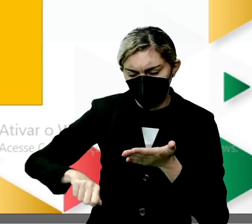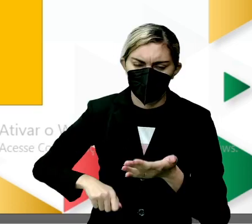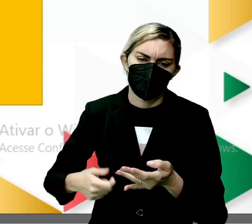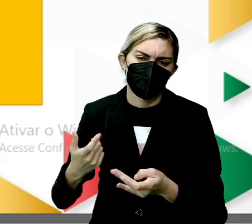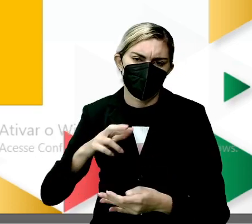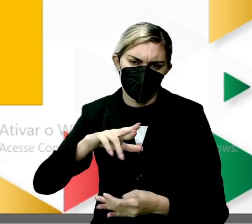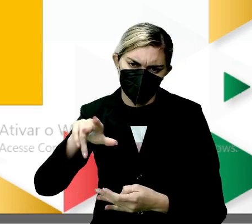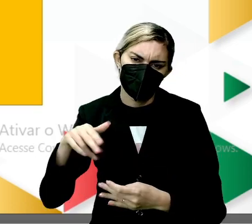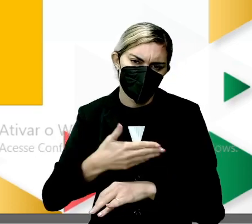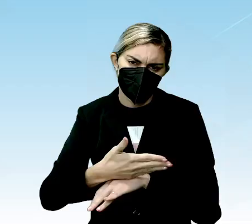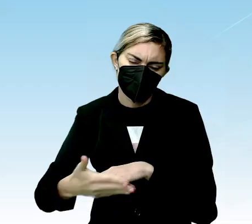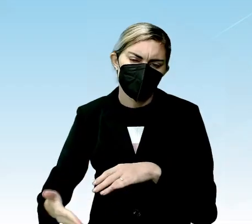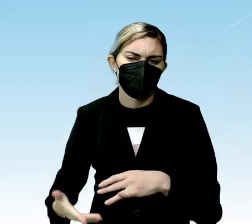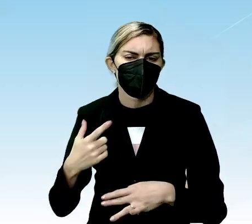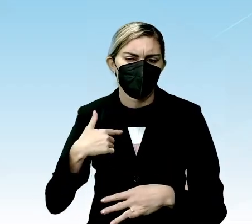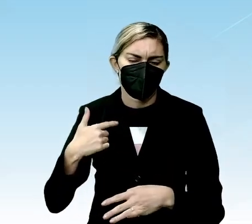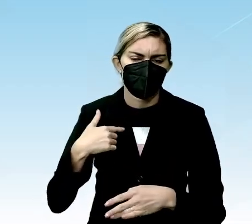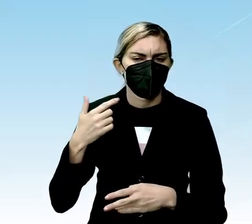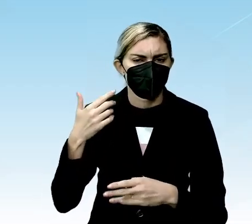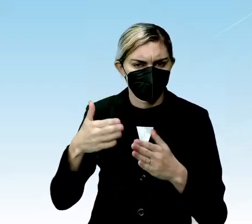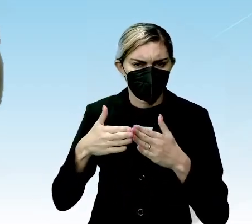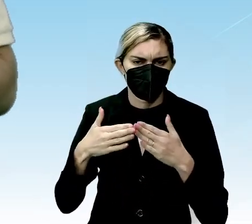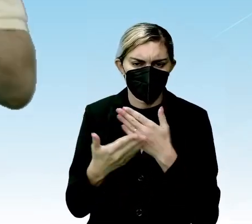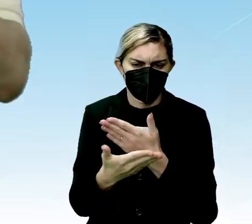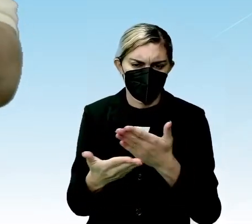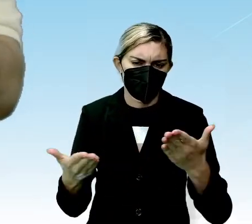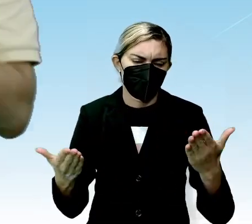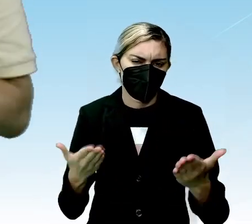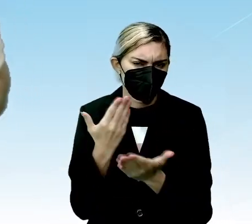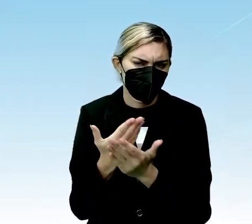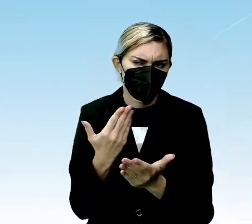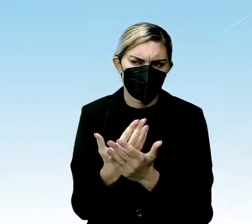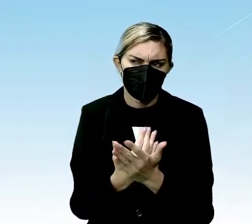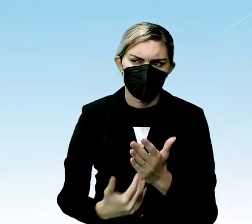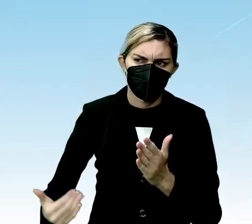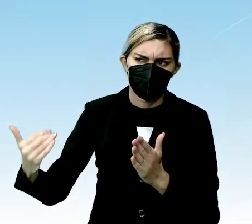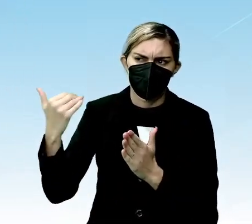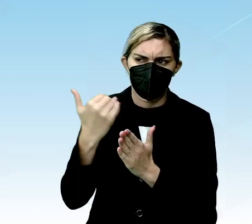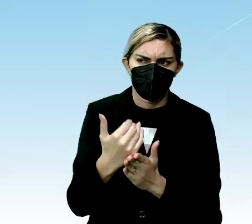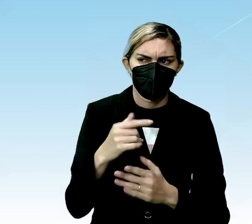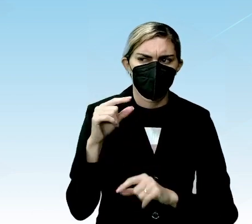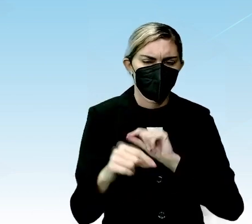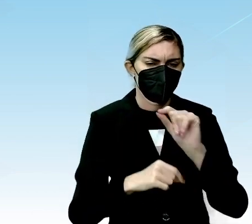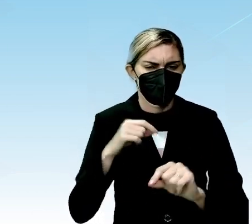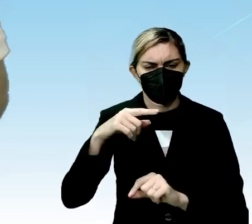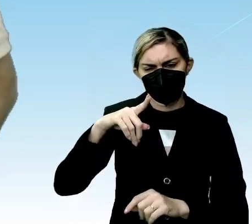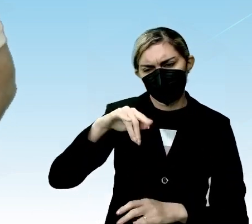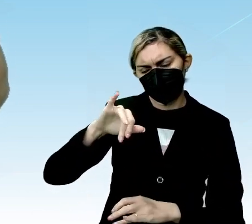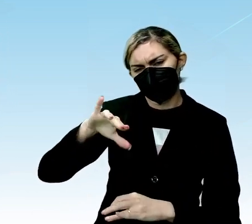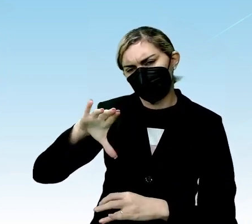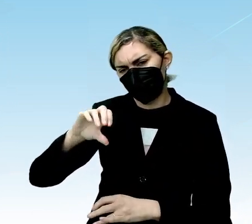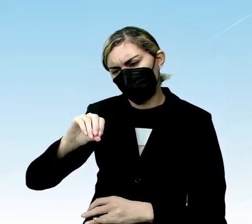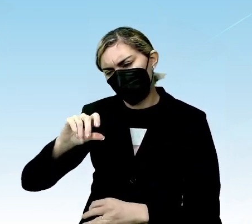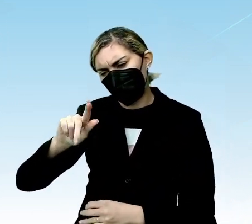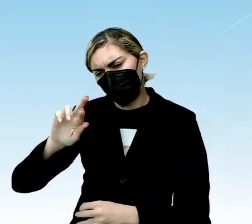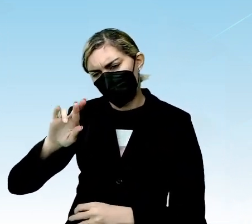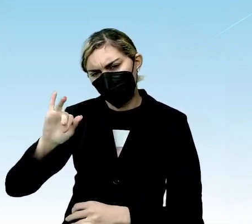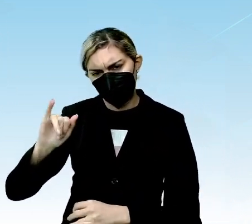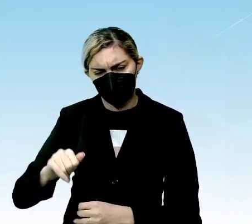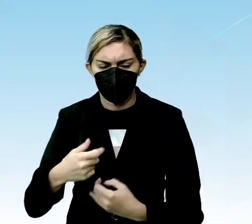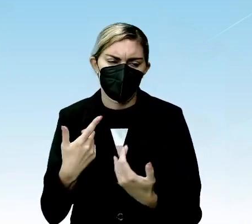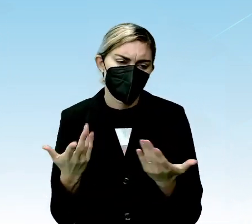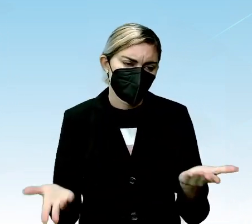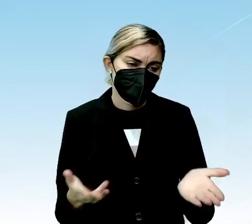mais comuns. Então, eu solicito que vocês estudem mais um pouco sobre o que é a psicografia, o que é a incorporação